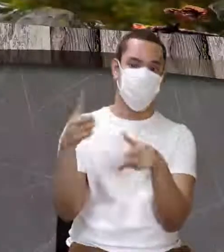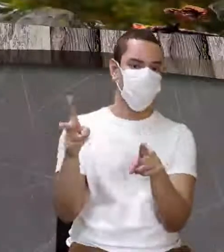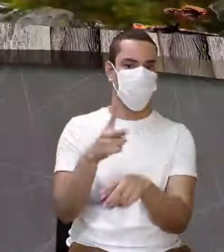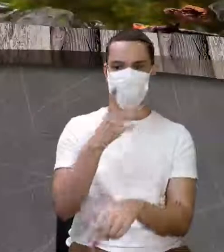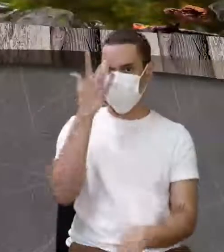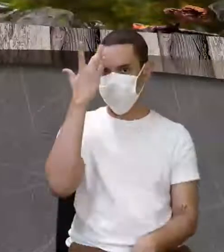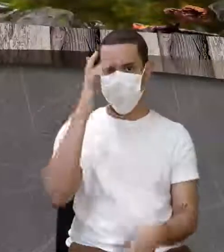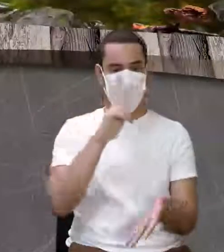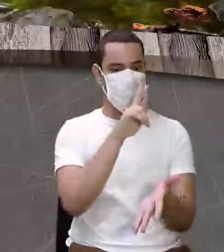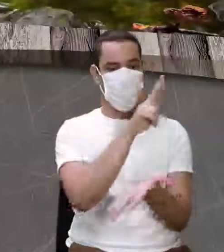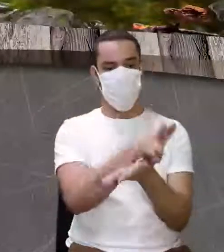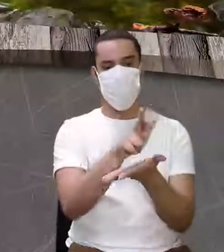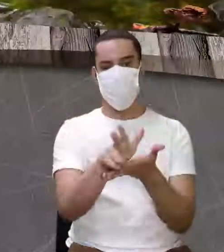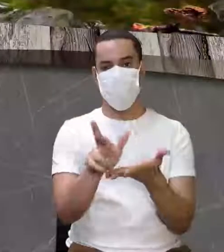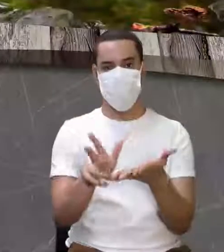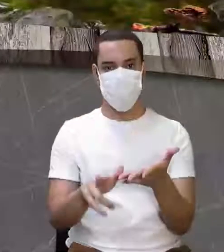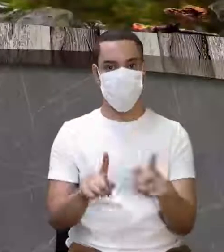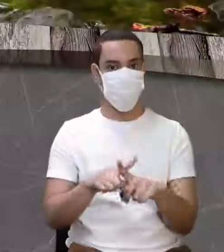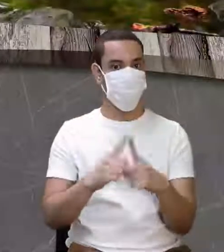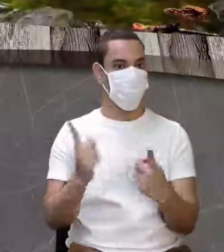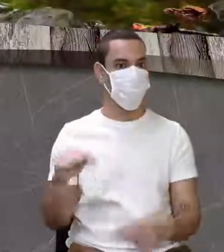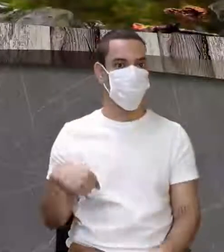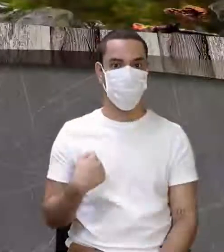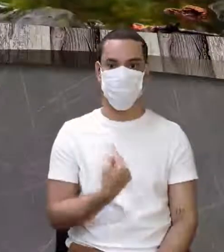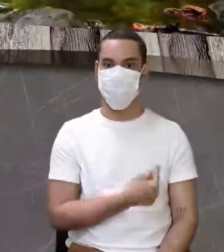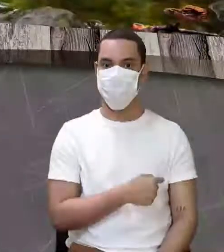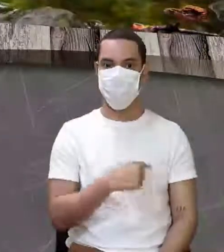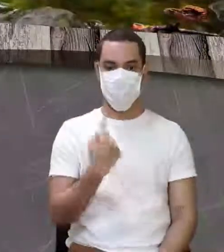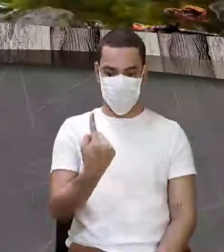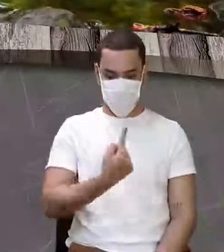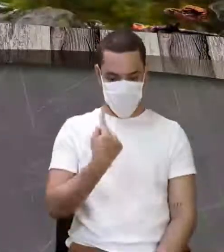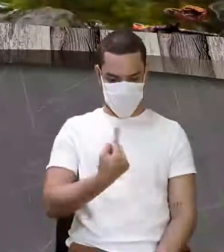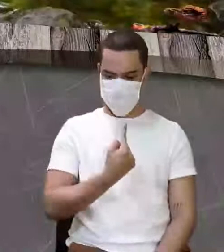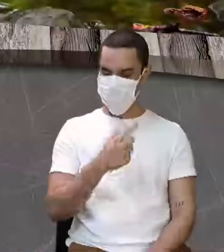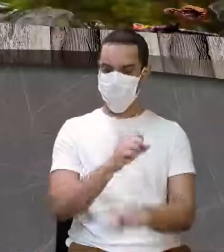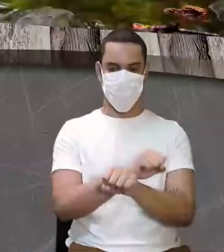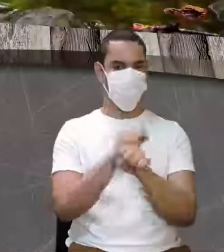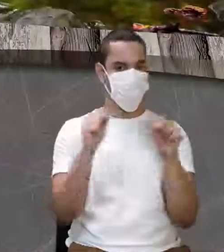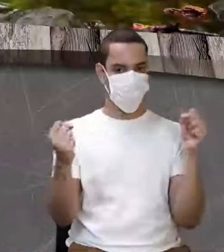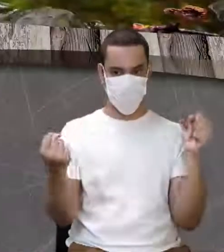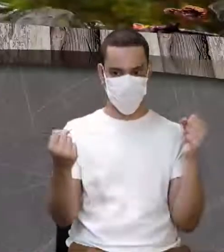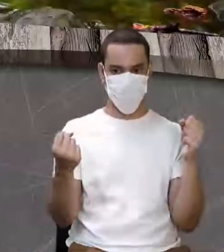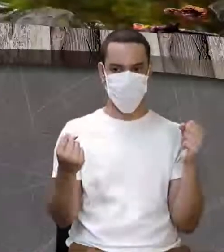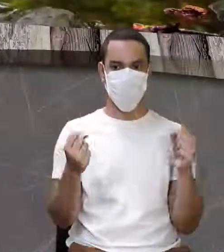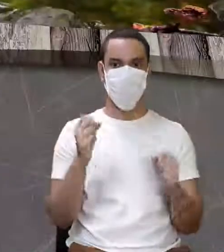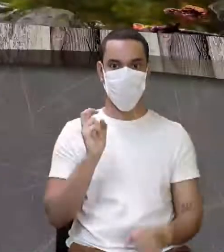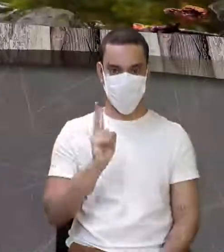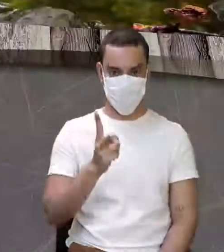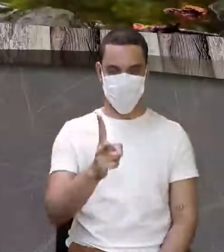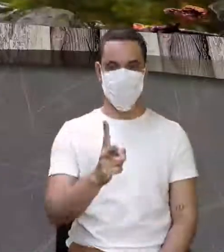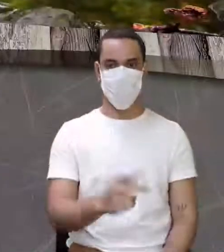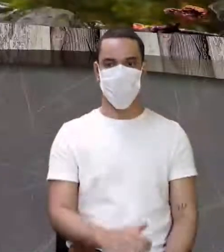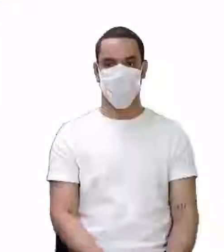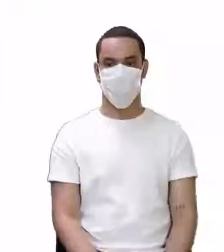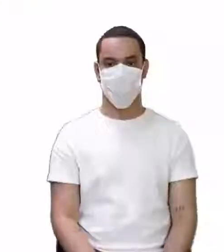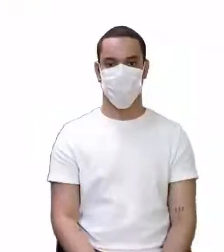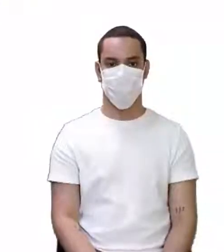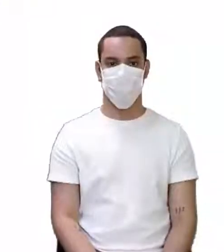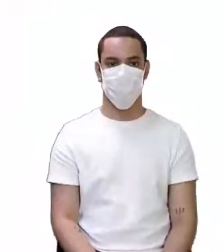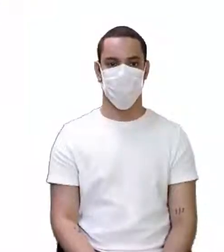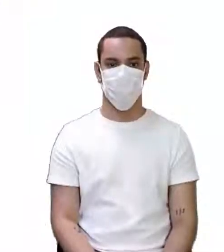sei. Mas nós não temos como ficar aqui nesse mundo sozinhos, então preste atenção. Vambora? Joga